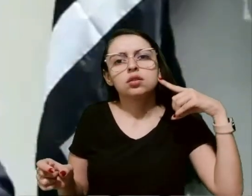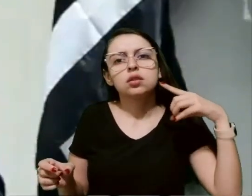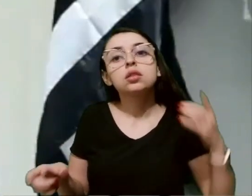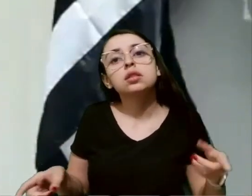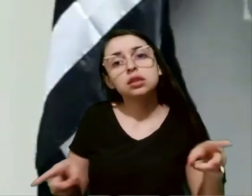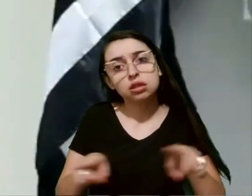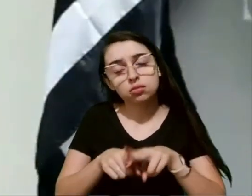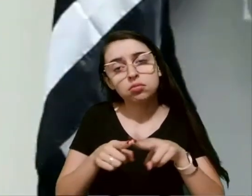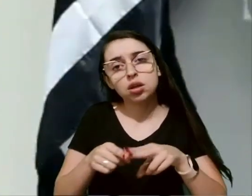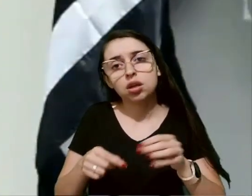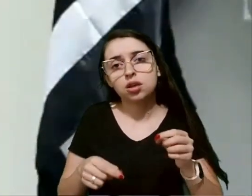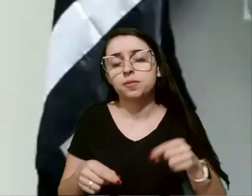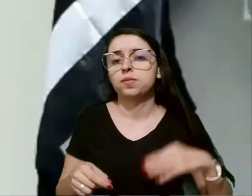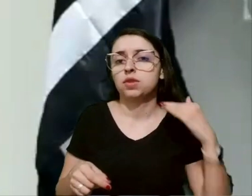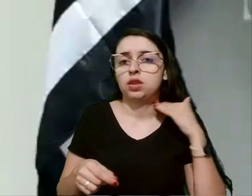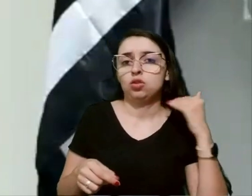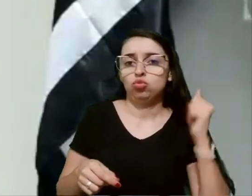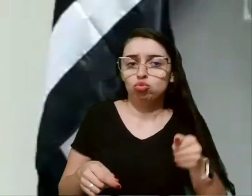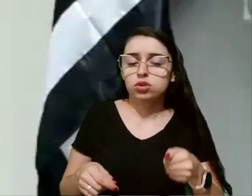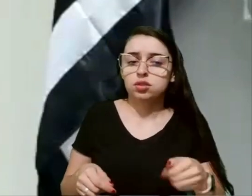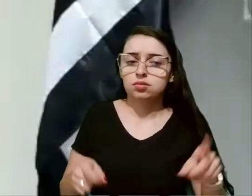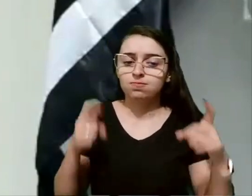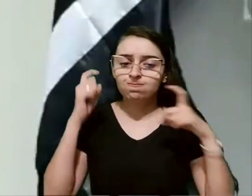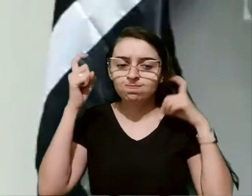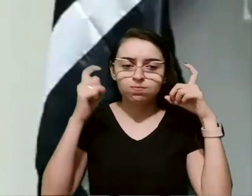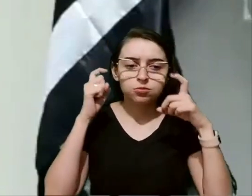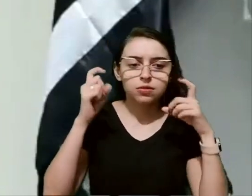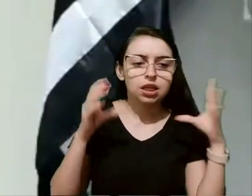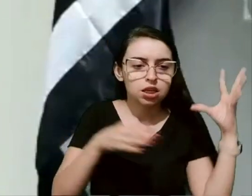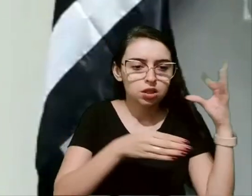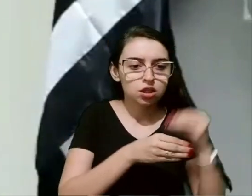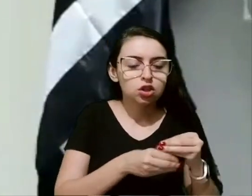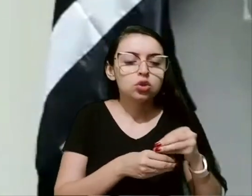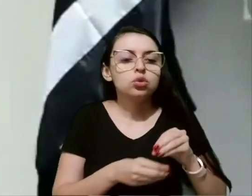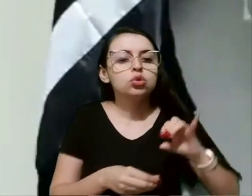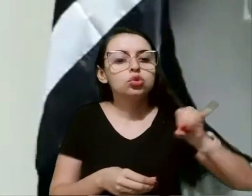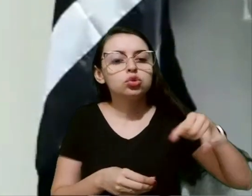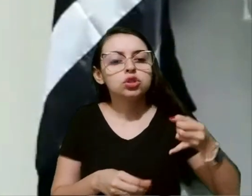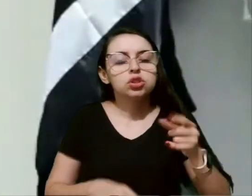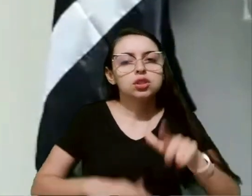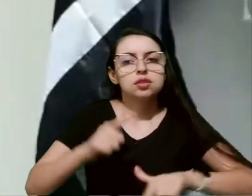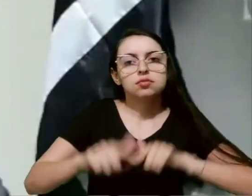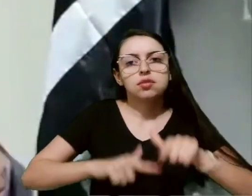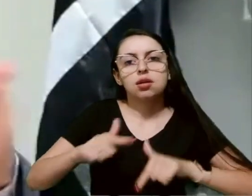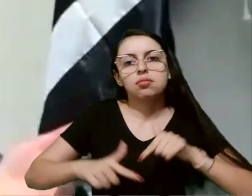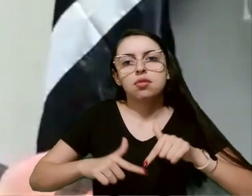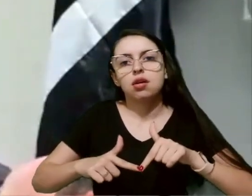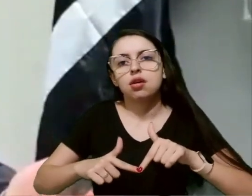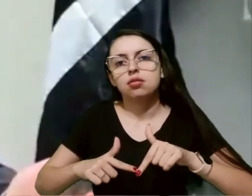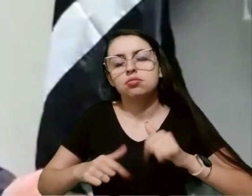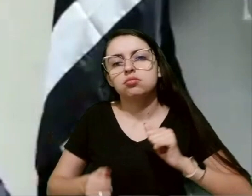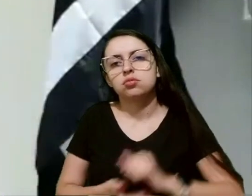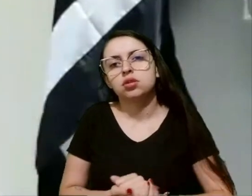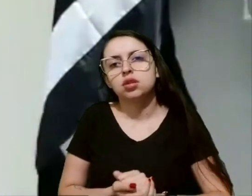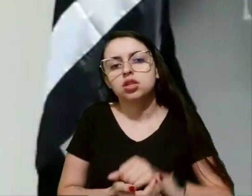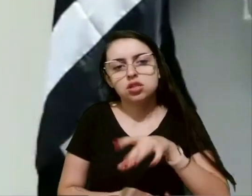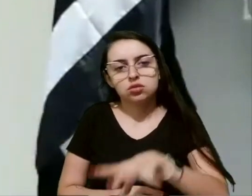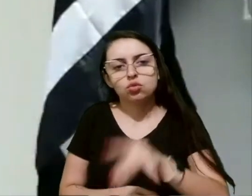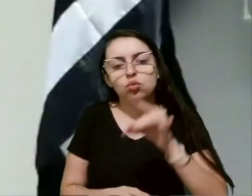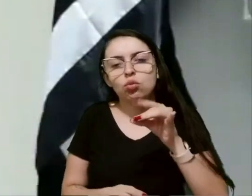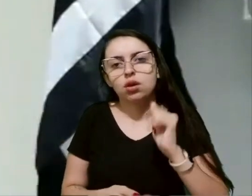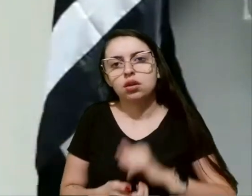manifesta também entre os juízes. Se você for medir hoje na Justiça do Trabalho, qual é a opinião, né, através das decisões